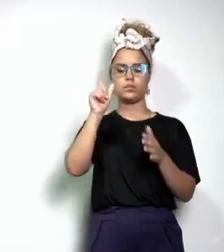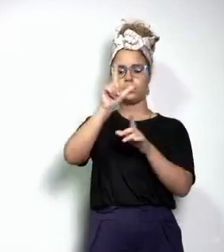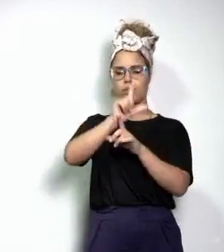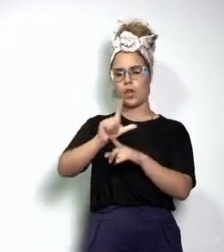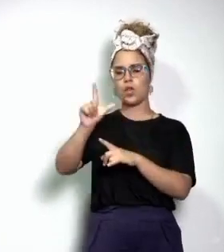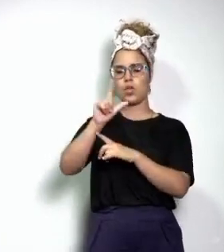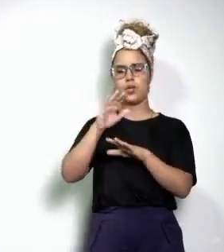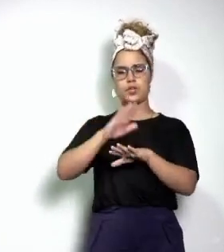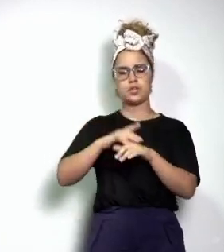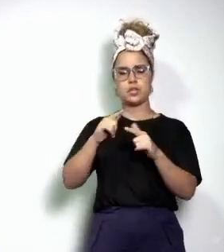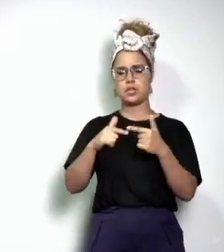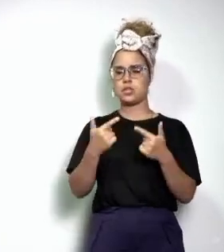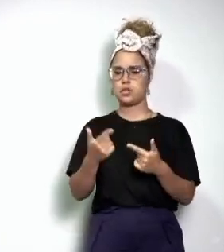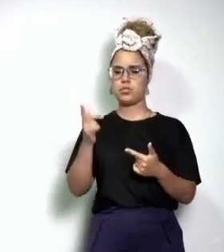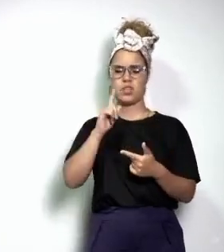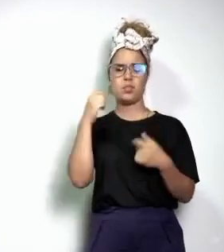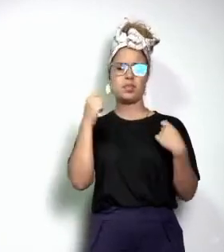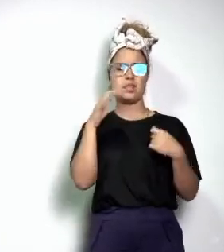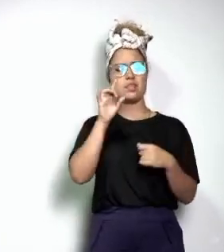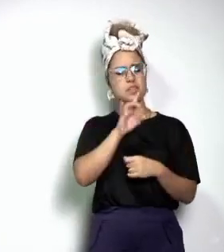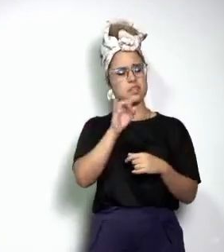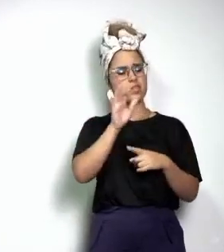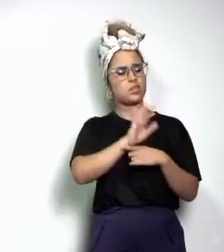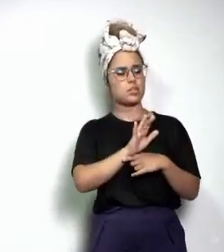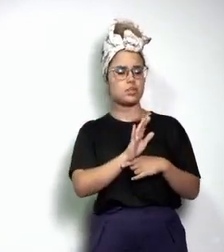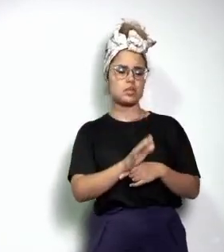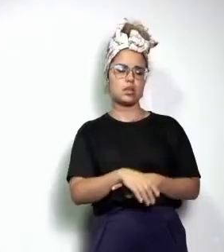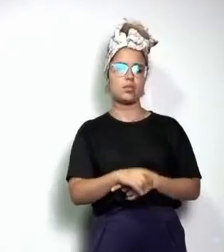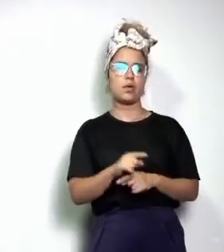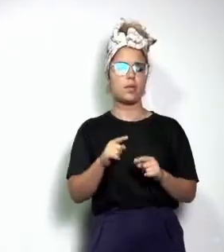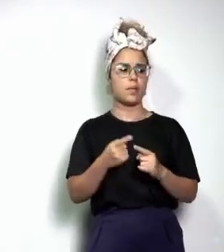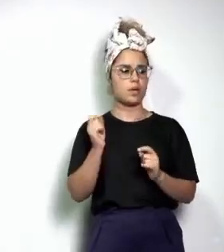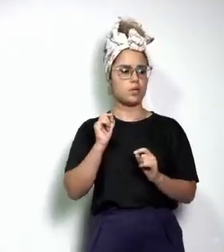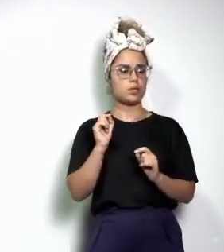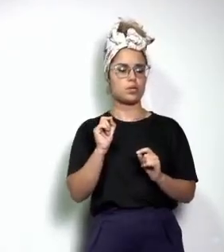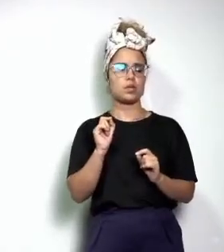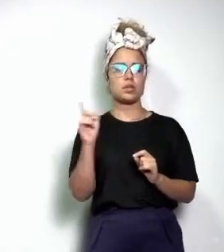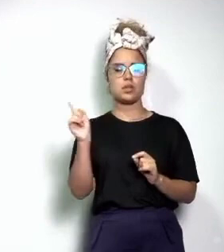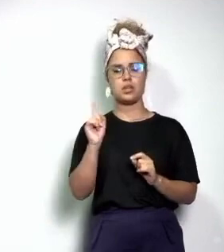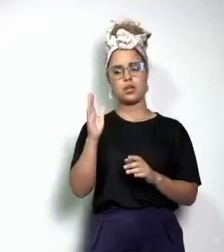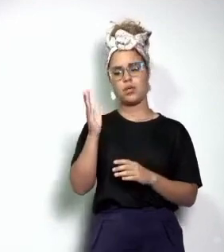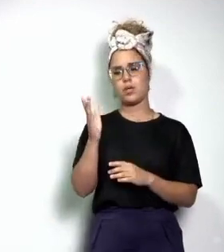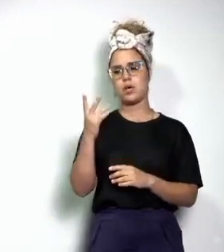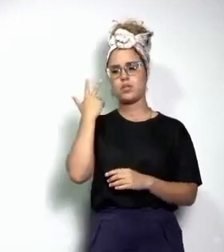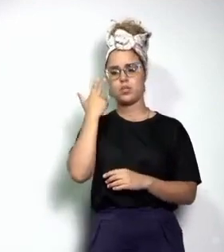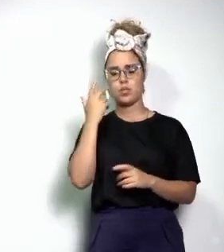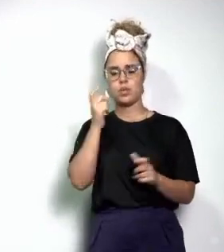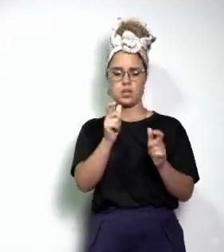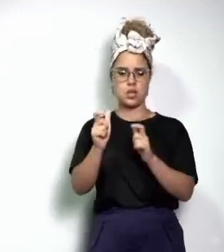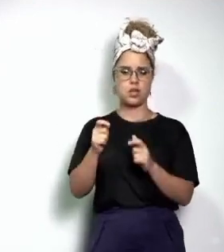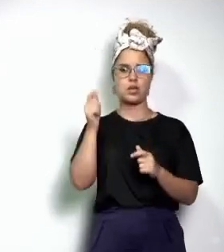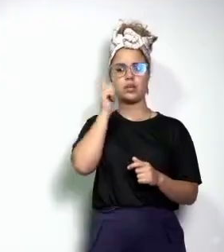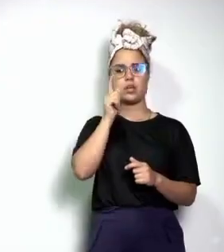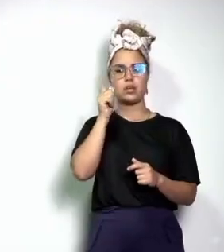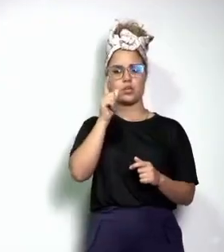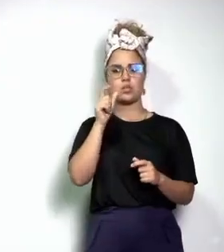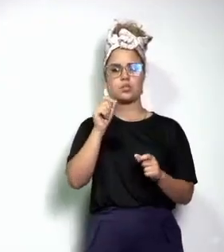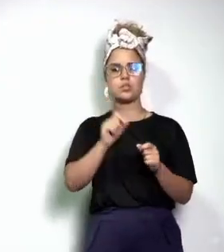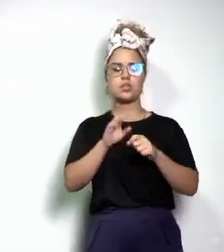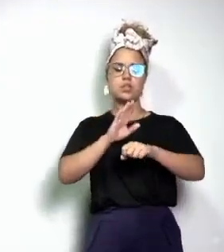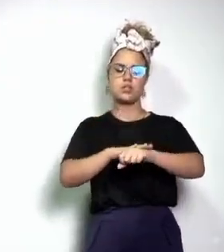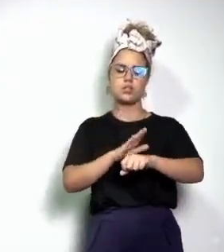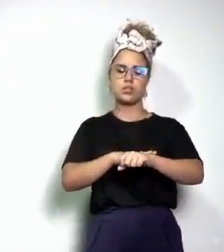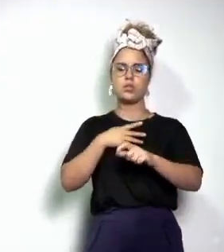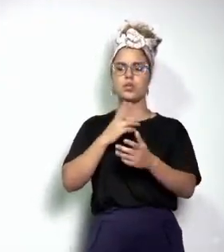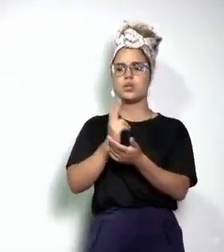ferramenta, não precisa ser algo tão pensado para cinema. Mas o que não for, geralmente é algo que a gente vai conseguindo com o tempo ou dentro